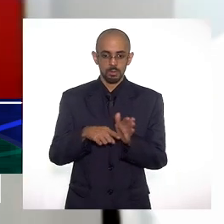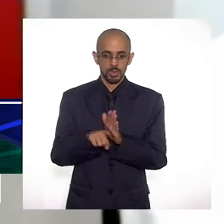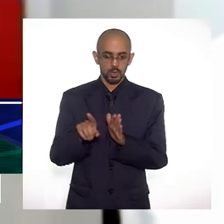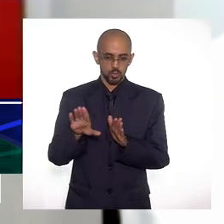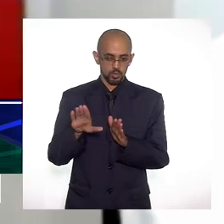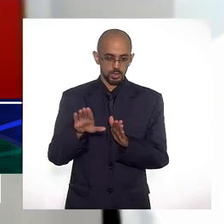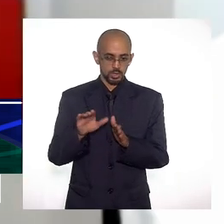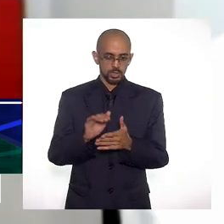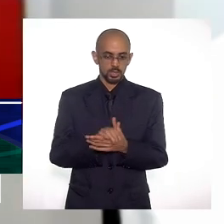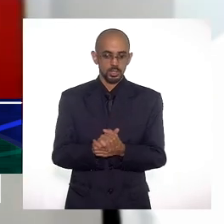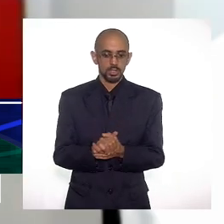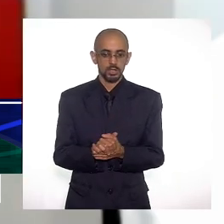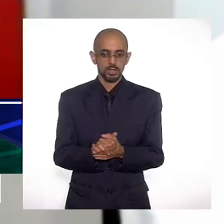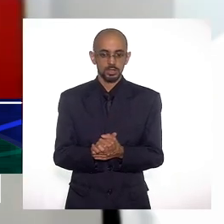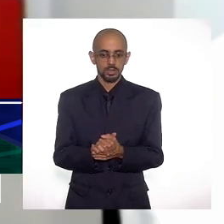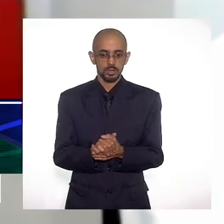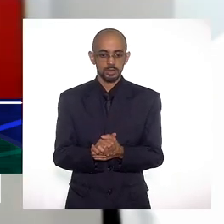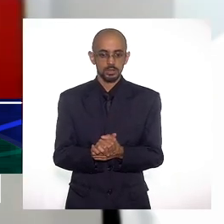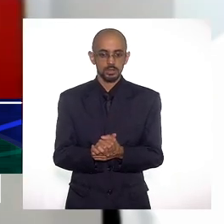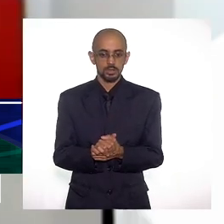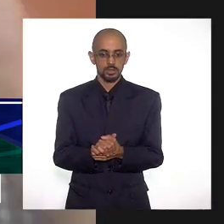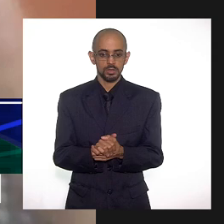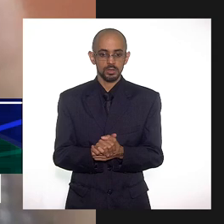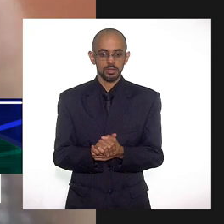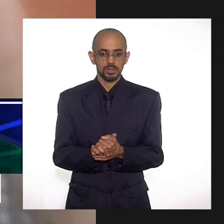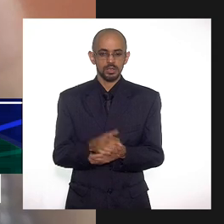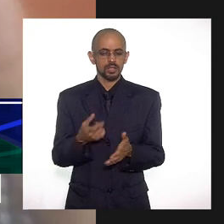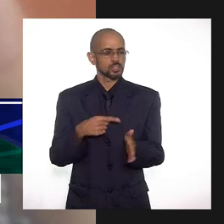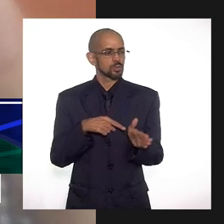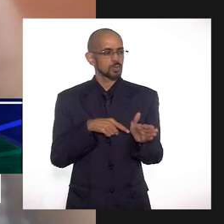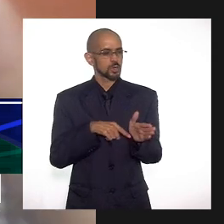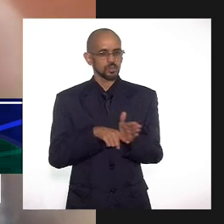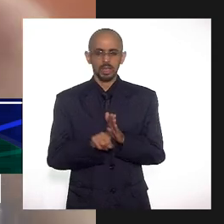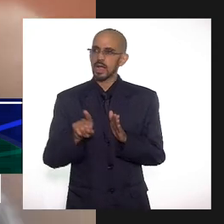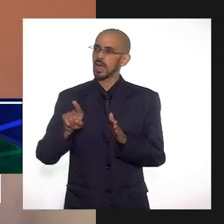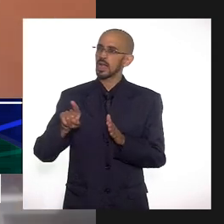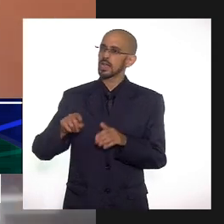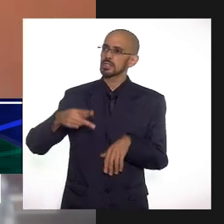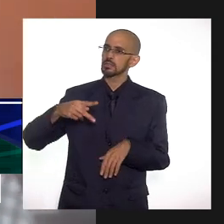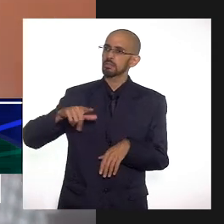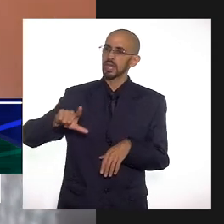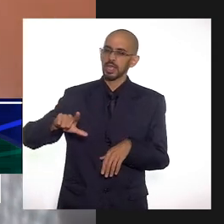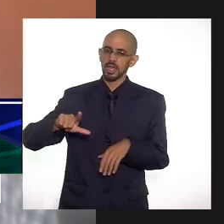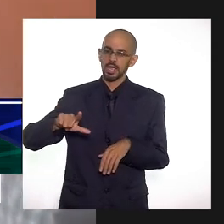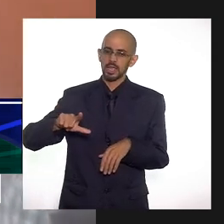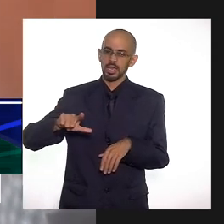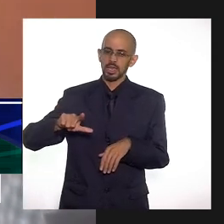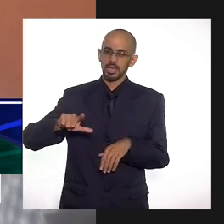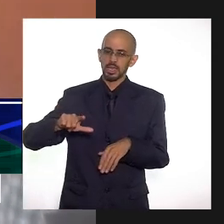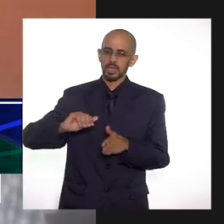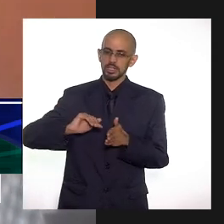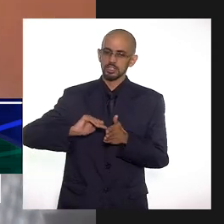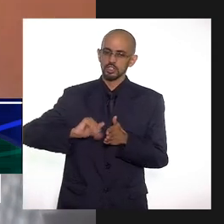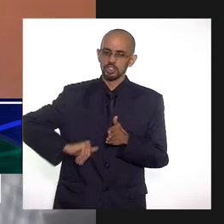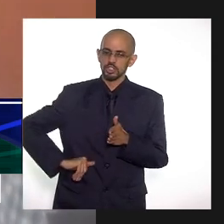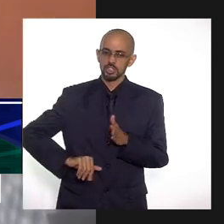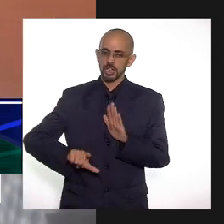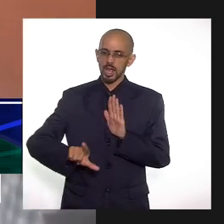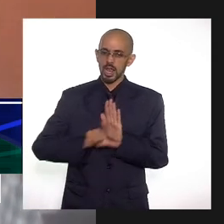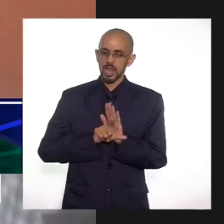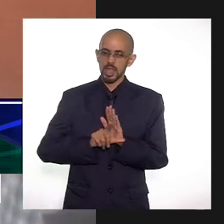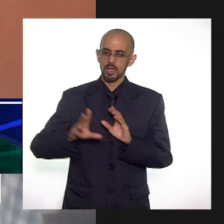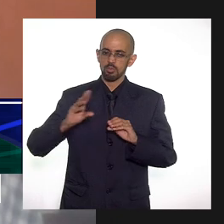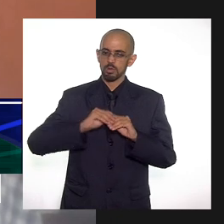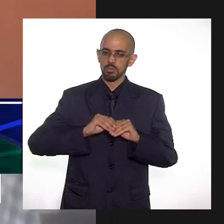Faz. Faça, por favor. Esse projeto de lei ordinária suplanta a lei complementar em